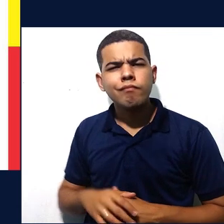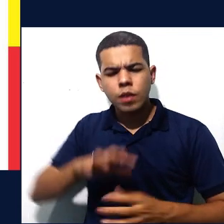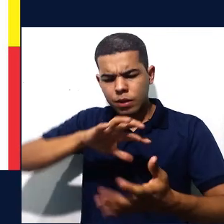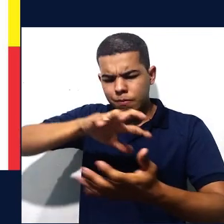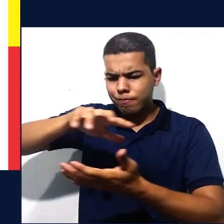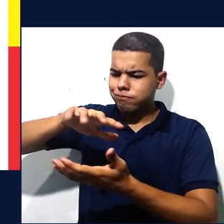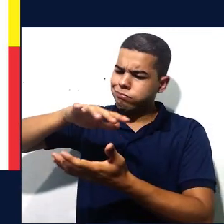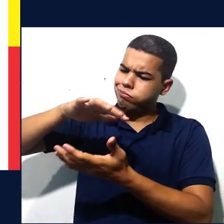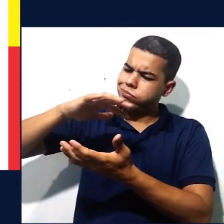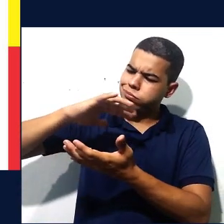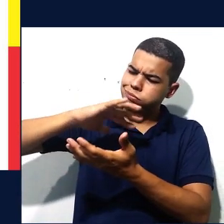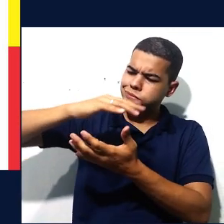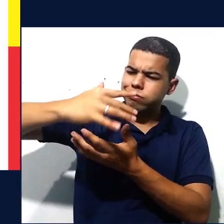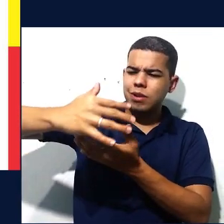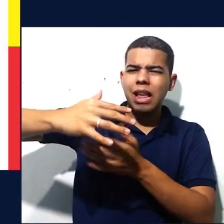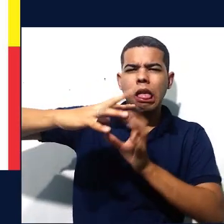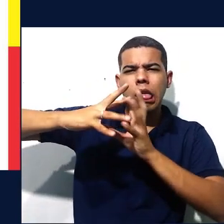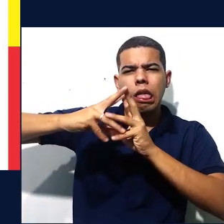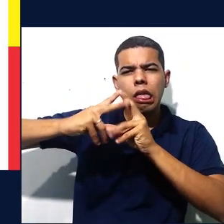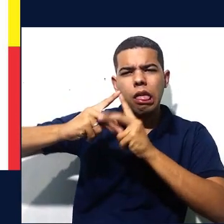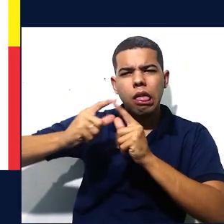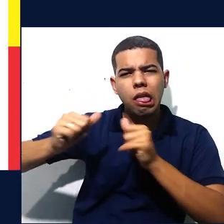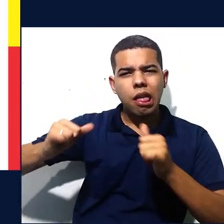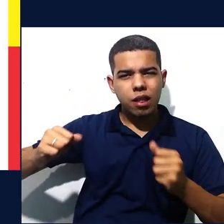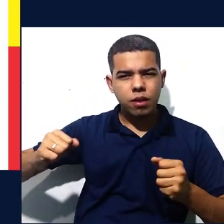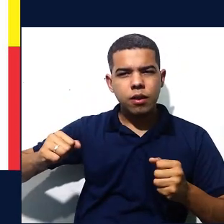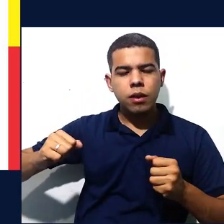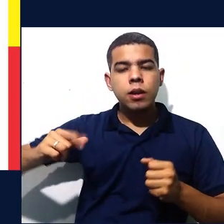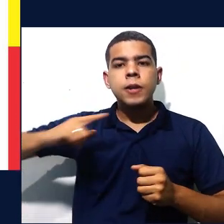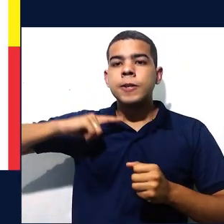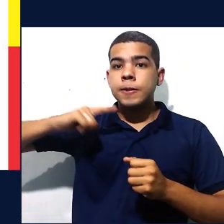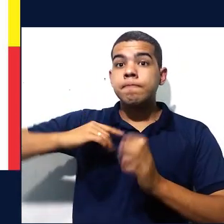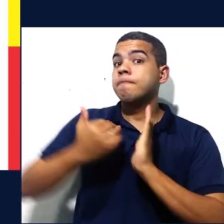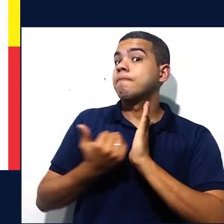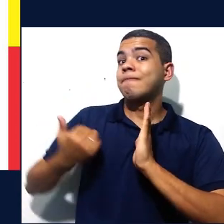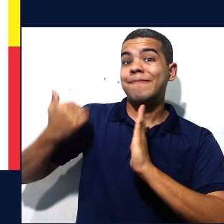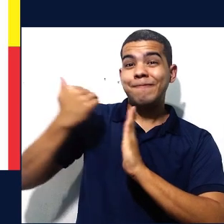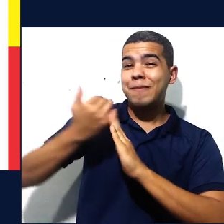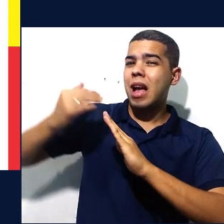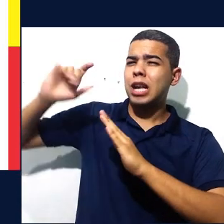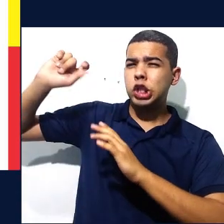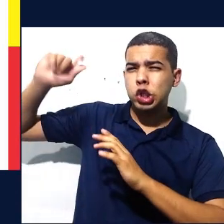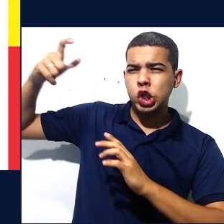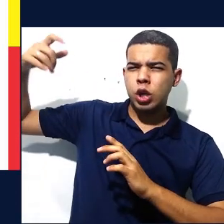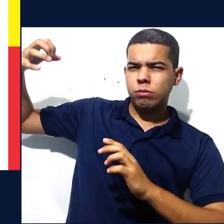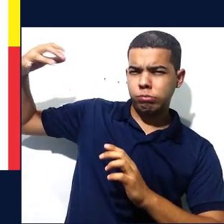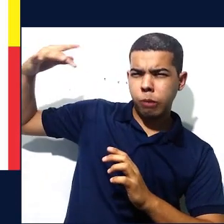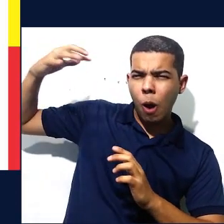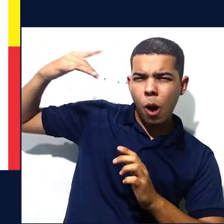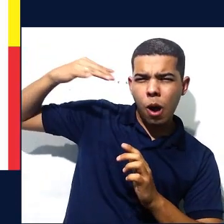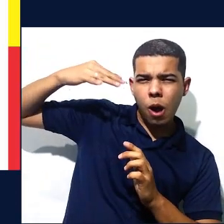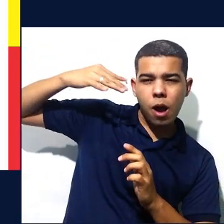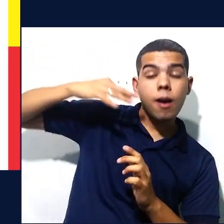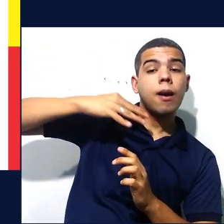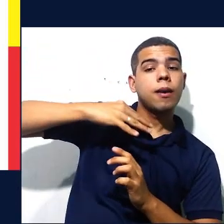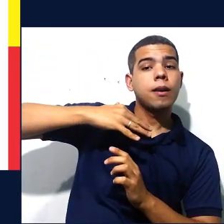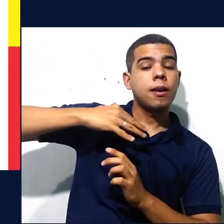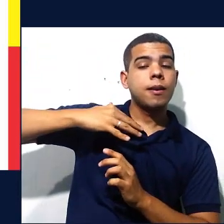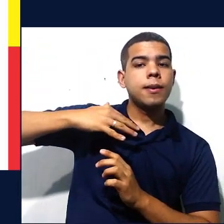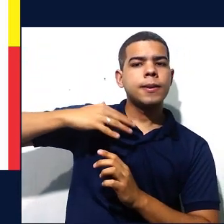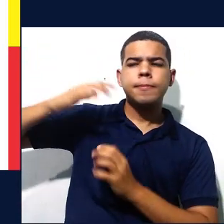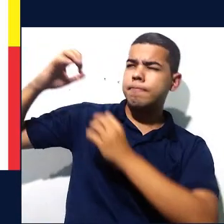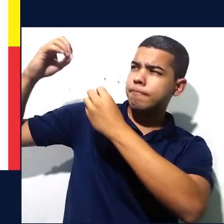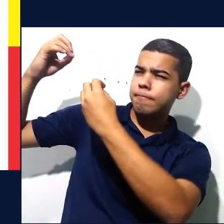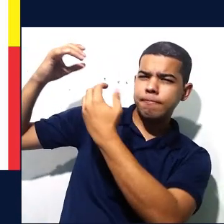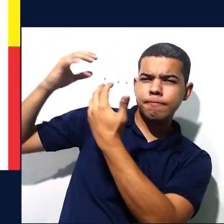de ozônio ela provoca um aumento na entrada de raios ultravioleta na superfície terrestre, em virtude